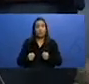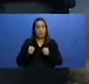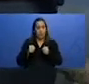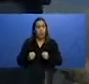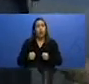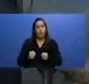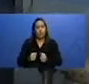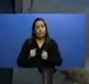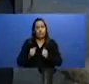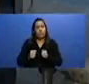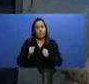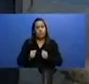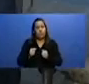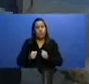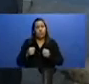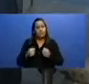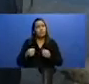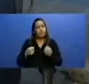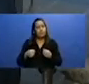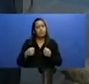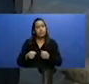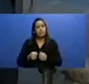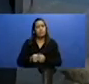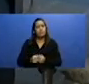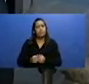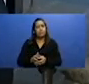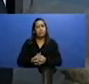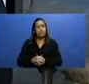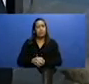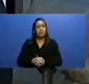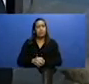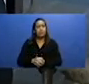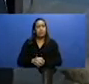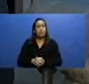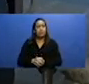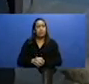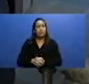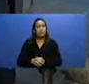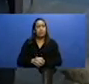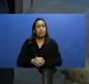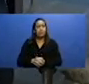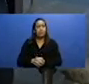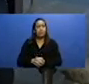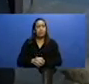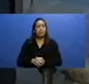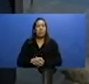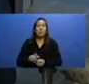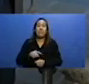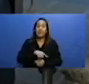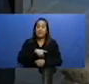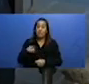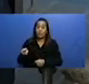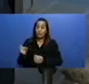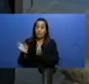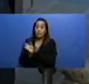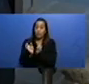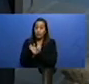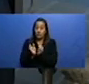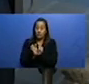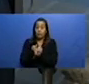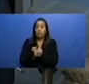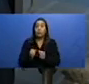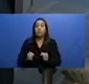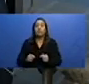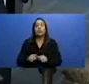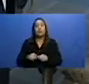gente? Pode até ser que nenhuma criança da turma faça aniversário da sua turma. Faça aniversário no